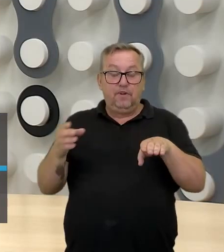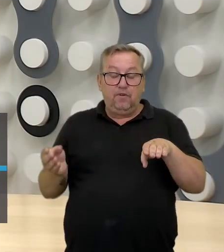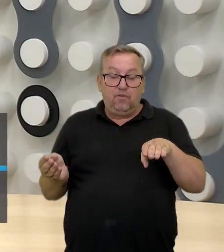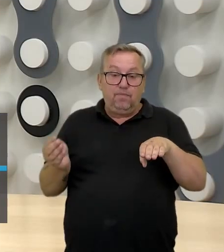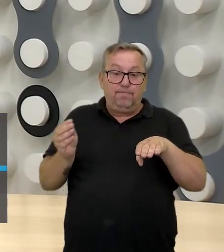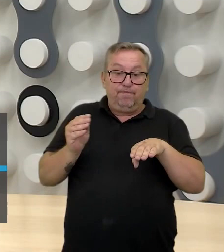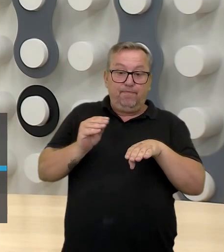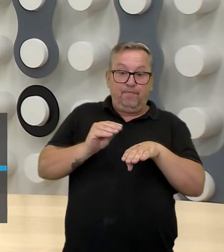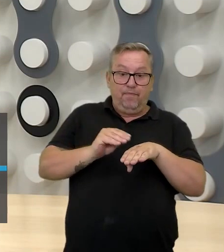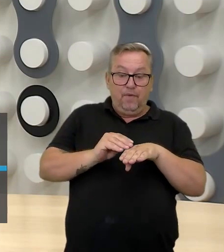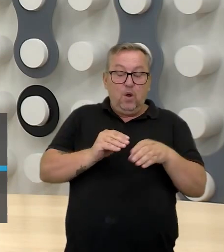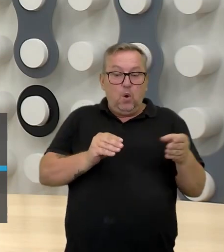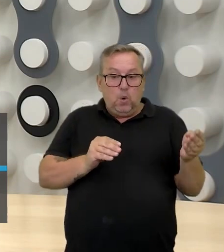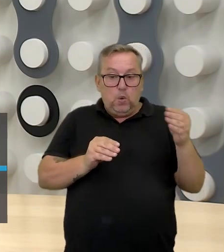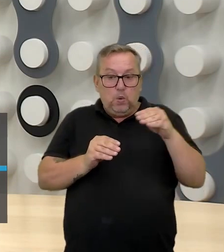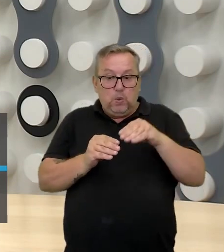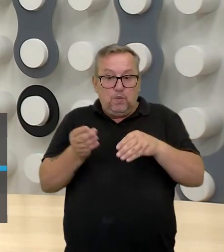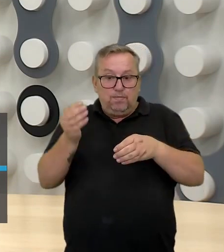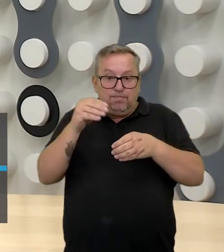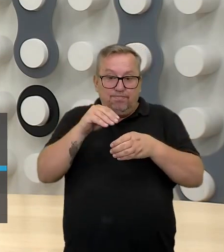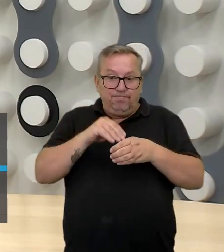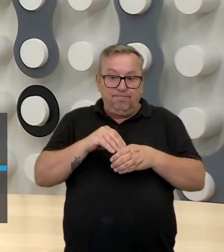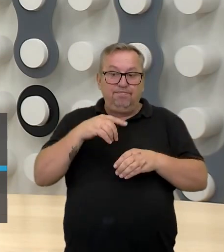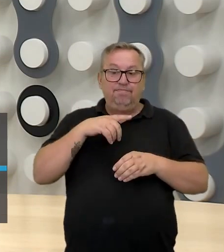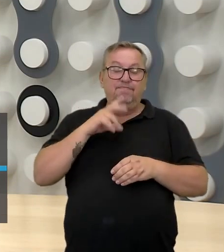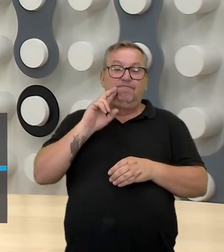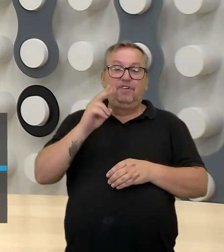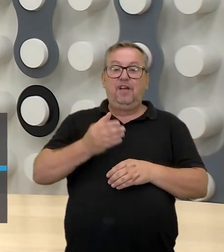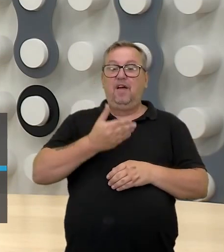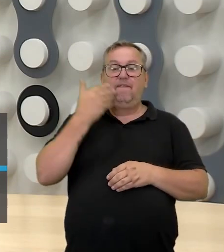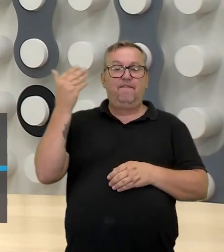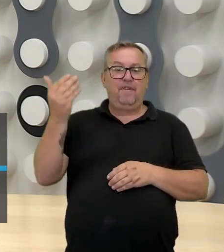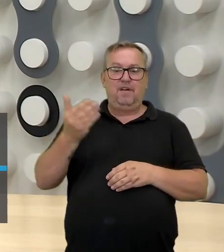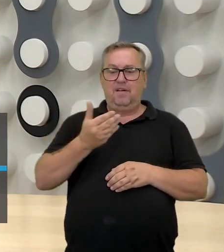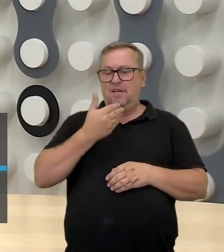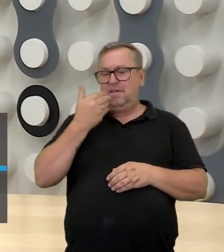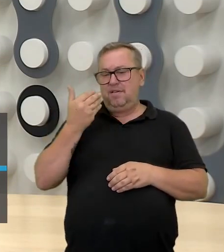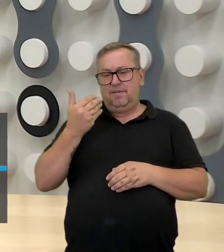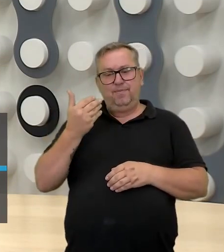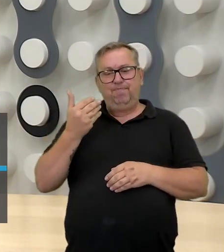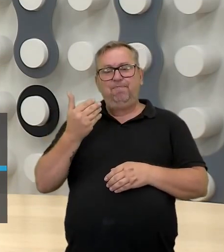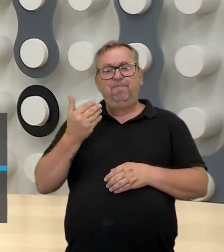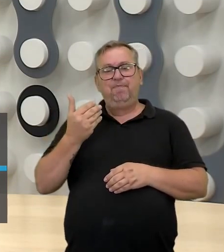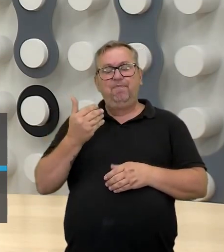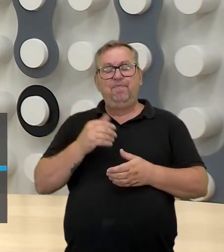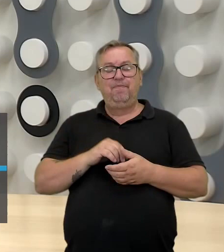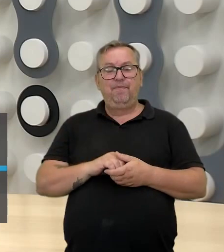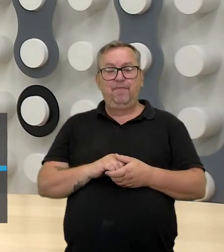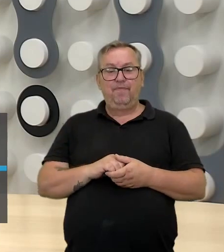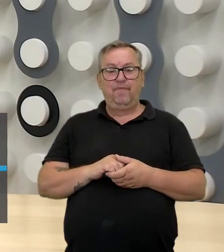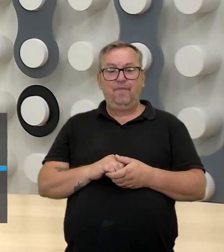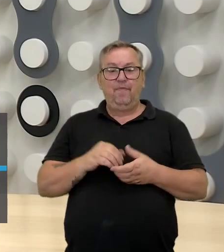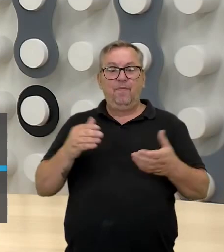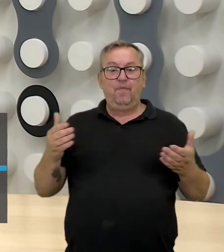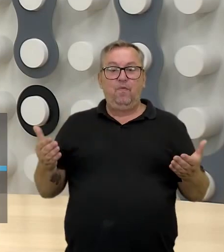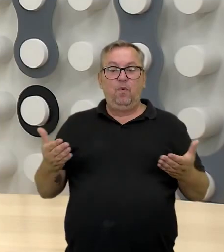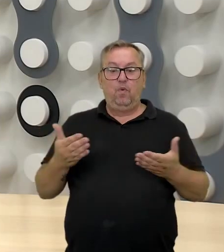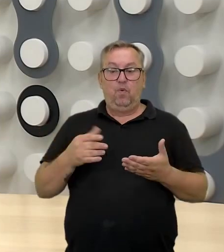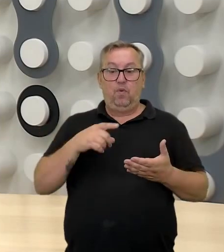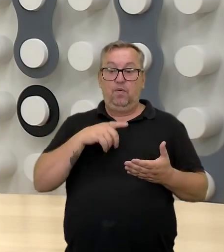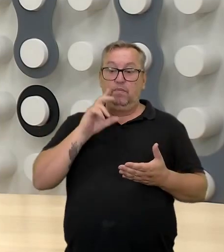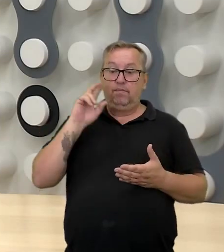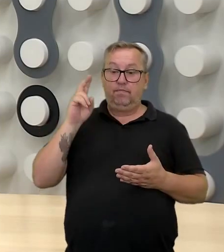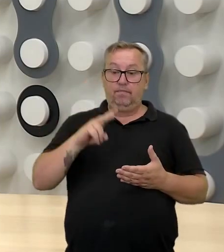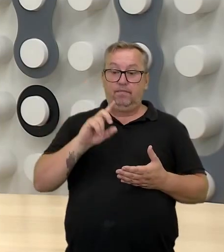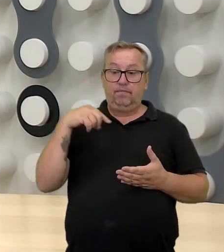uma parte dentro da outra, mas depois que a gente se acostuma fica super fácil, tudo bem? Bom, o que temos aí? Como vocês bem